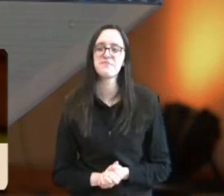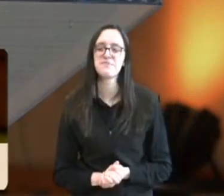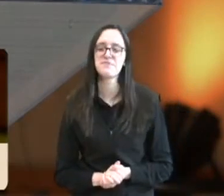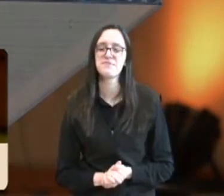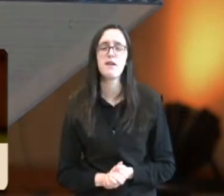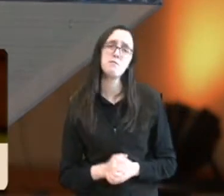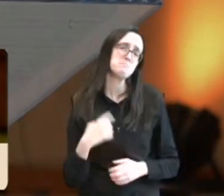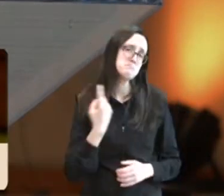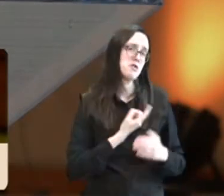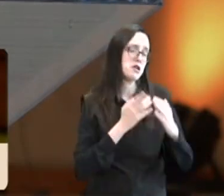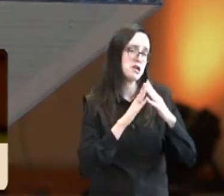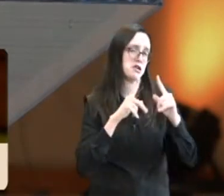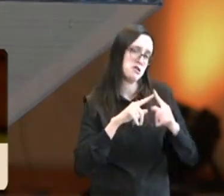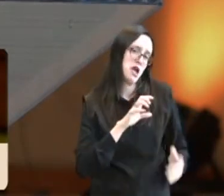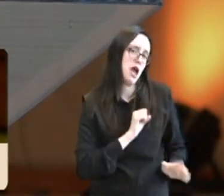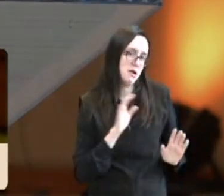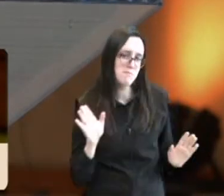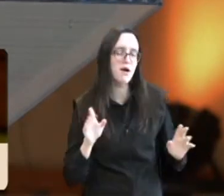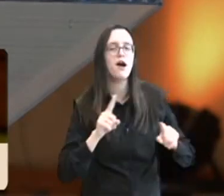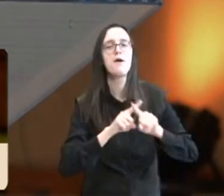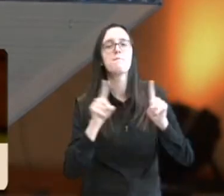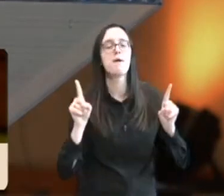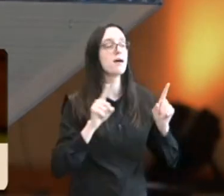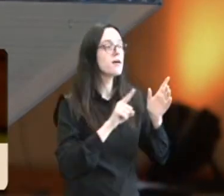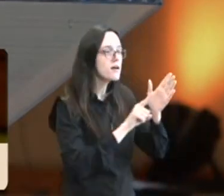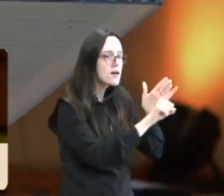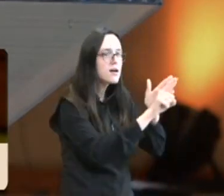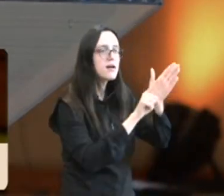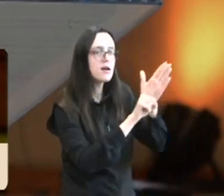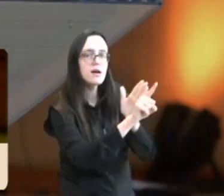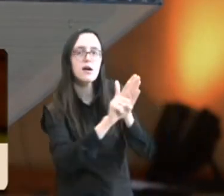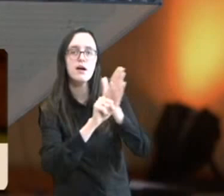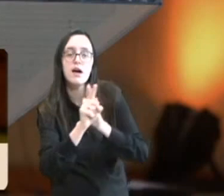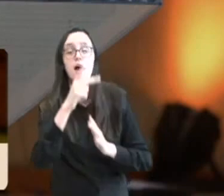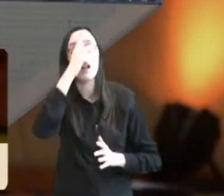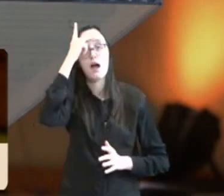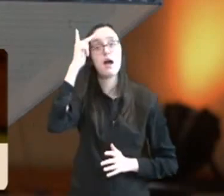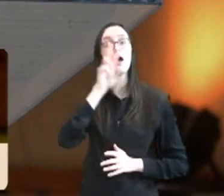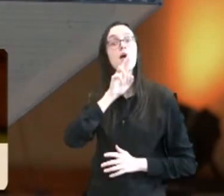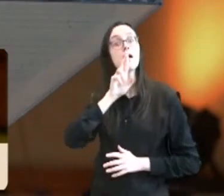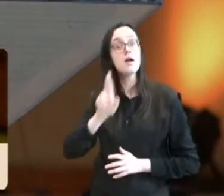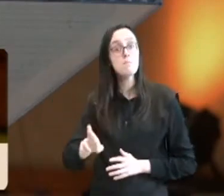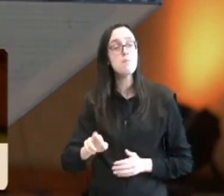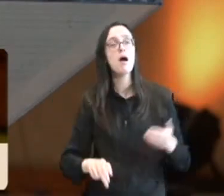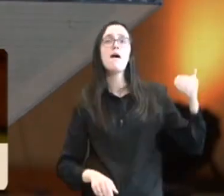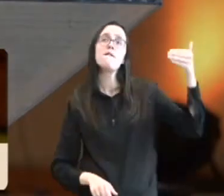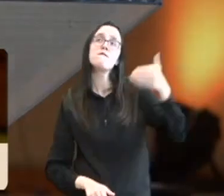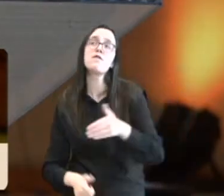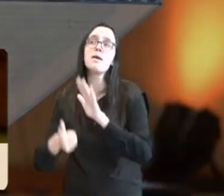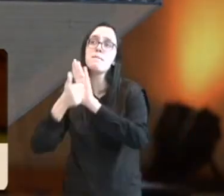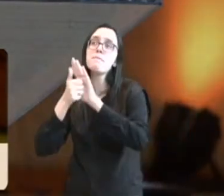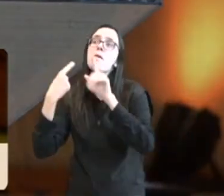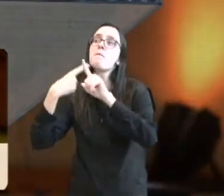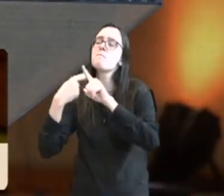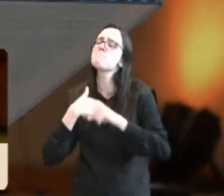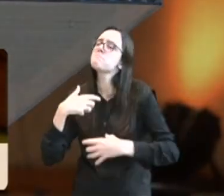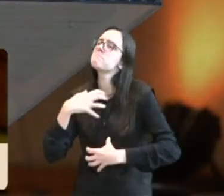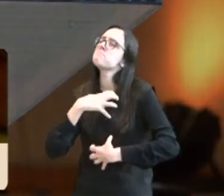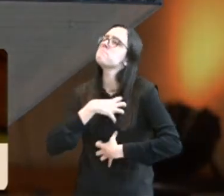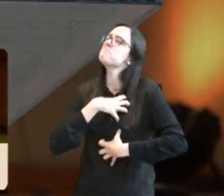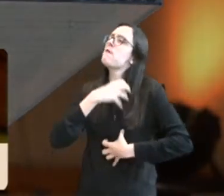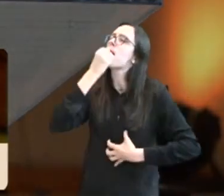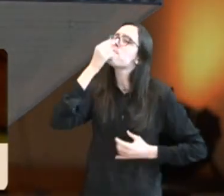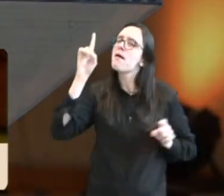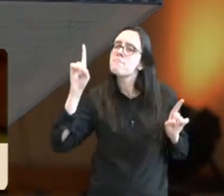igreja é muito amorosa. Nas entrevistas que fazemos, as pessoas respondem que vieram para a PIB porque foram muito